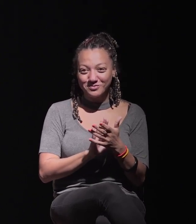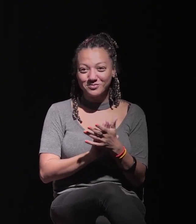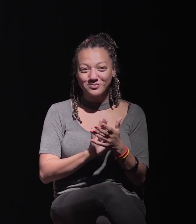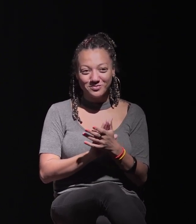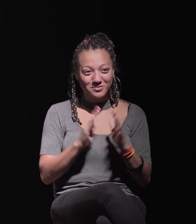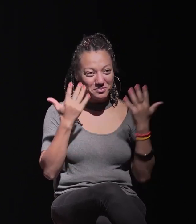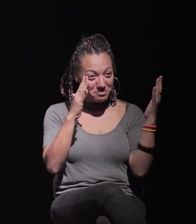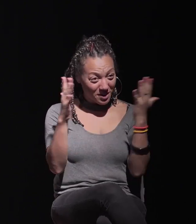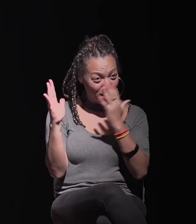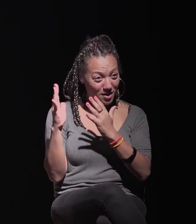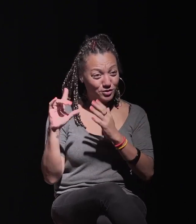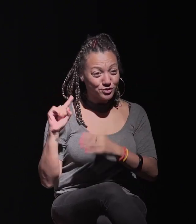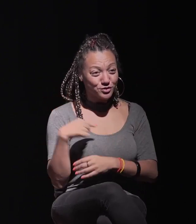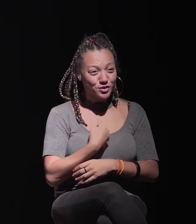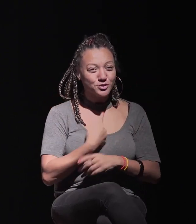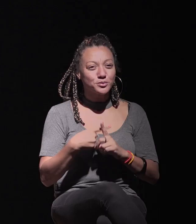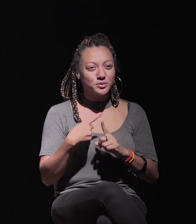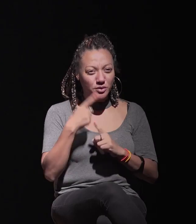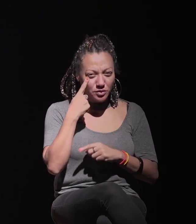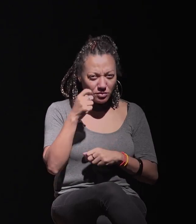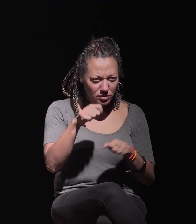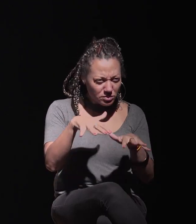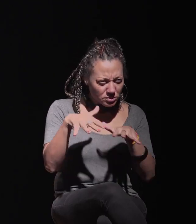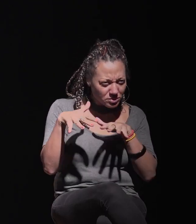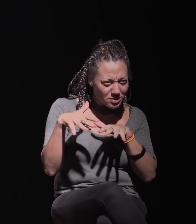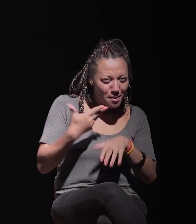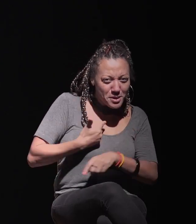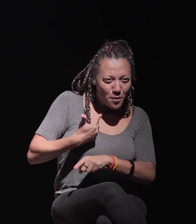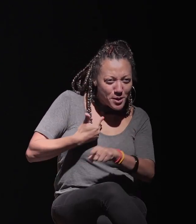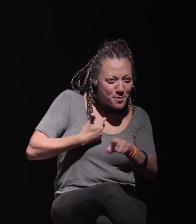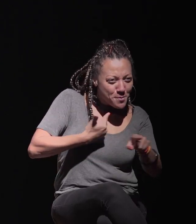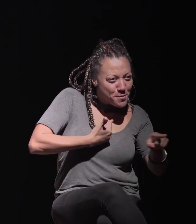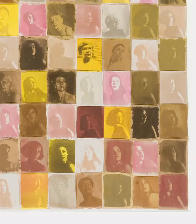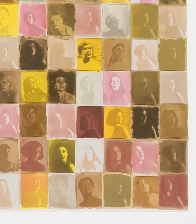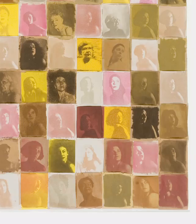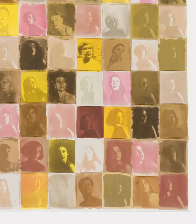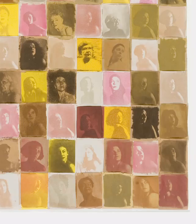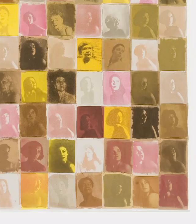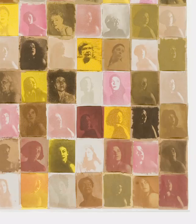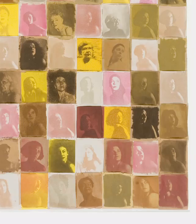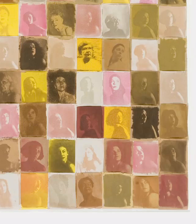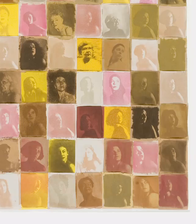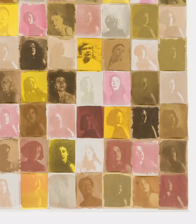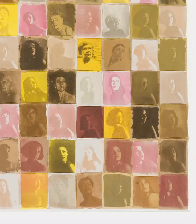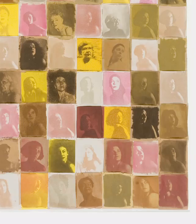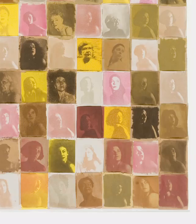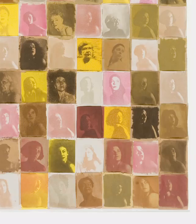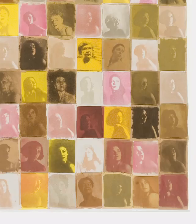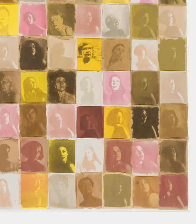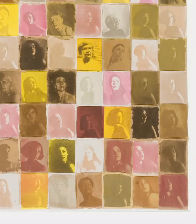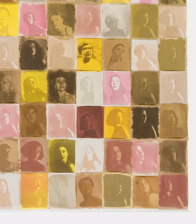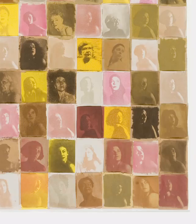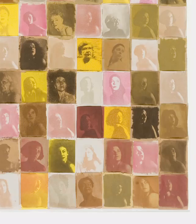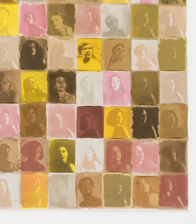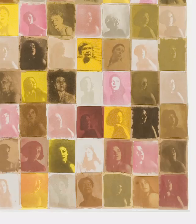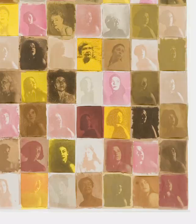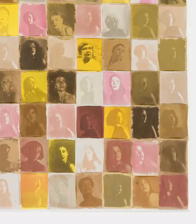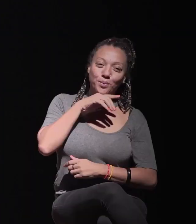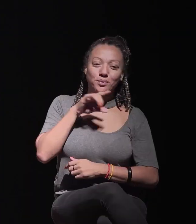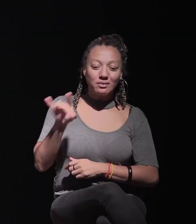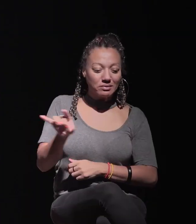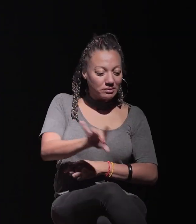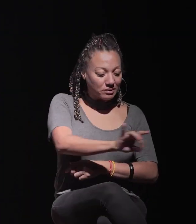As palmas são para nós, porque eu estou olhando aqui e vendo muitos colegas de profissão, muitos colegas de atuação, a gente se encontrou em muitos